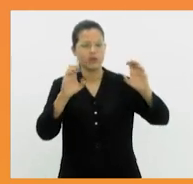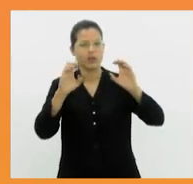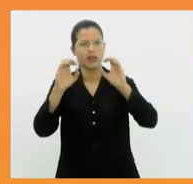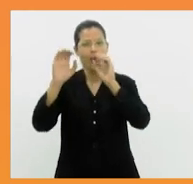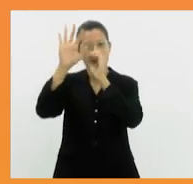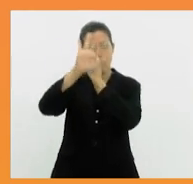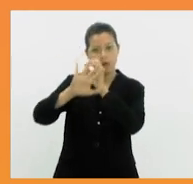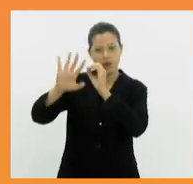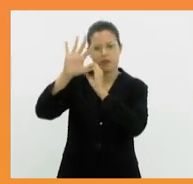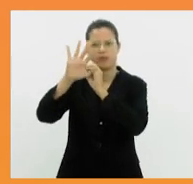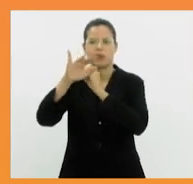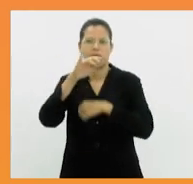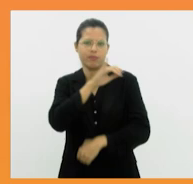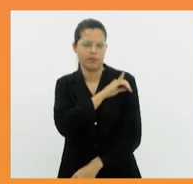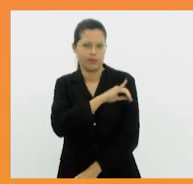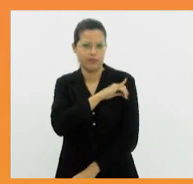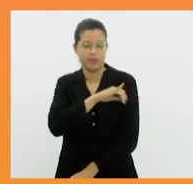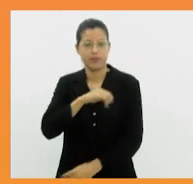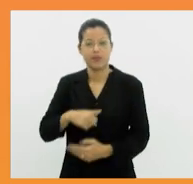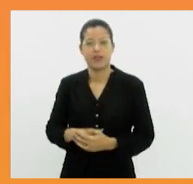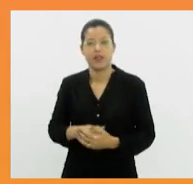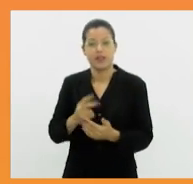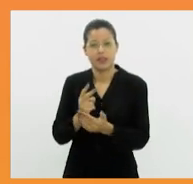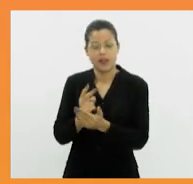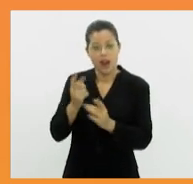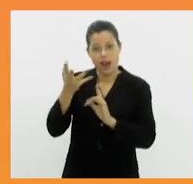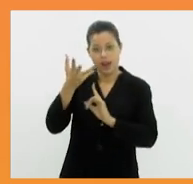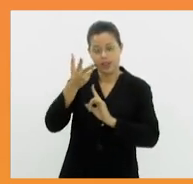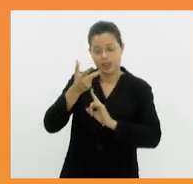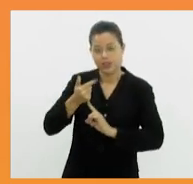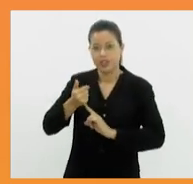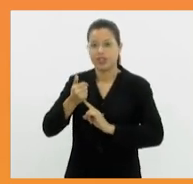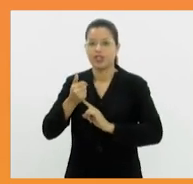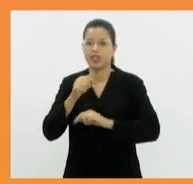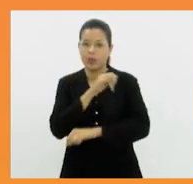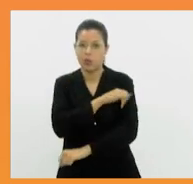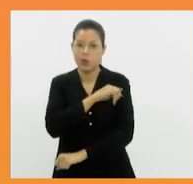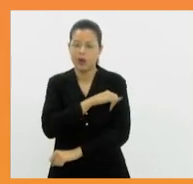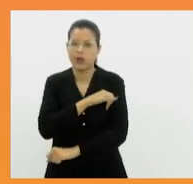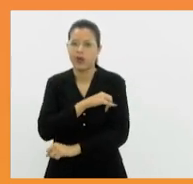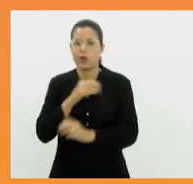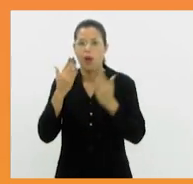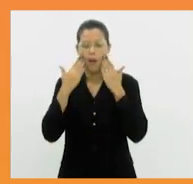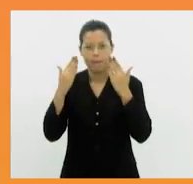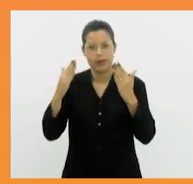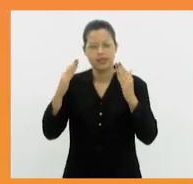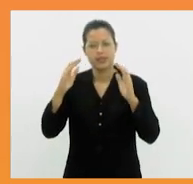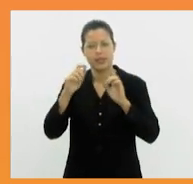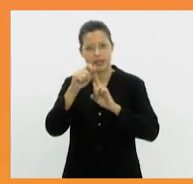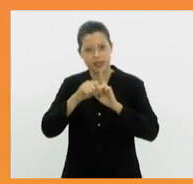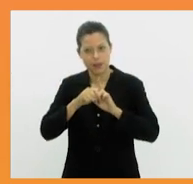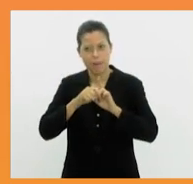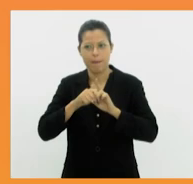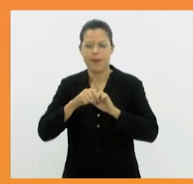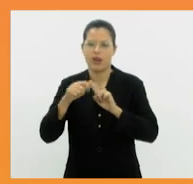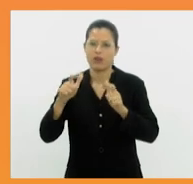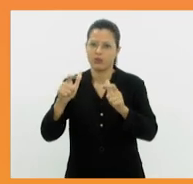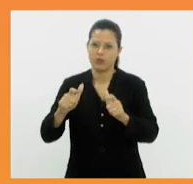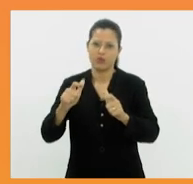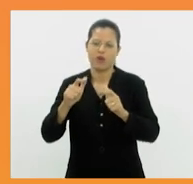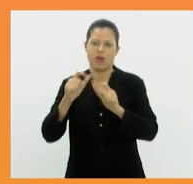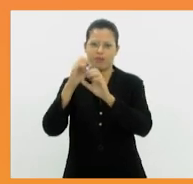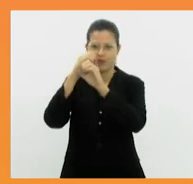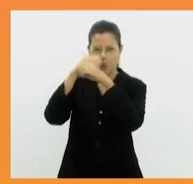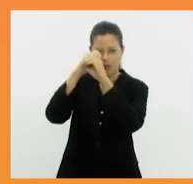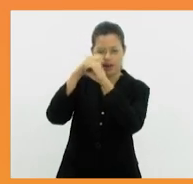da Fundação. A ideia é levar sempre artistas cariocas para se apresentarem todo mês no espaço ao ar livre do Planetário. Quem quiser pode